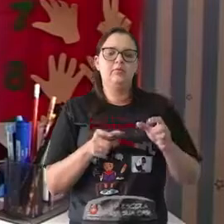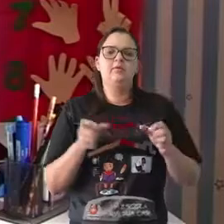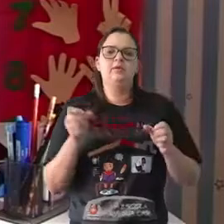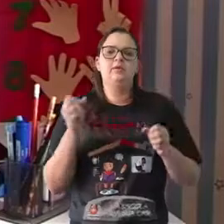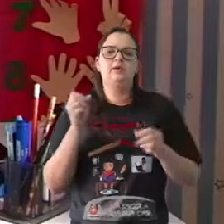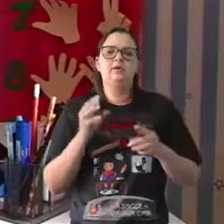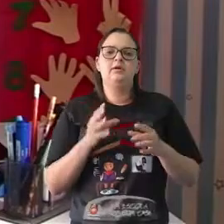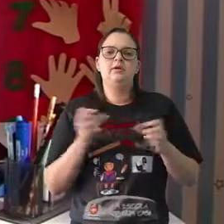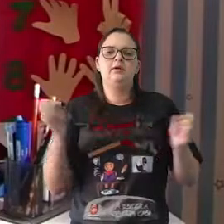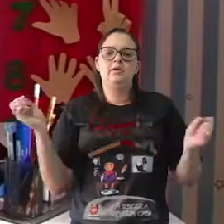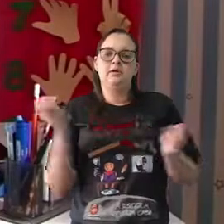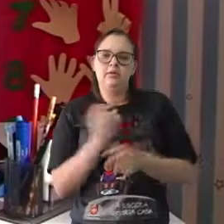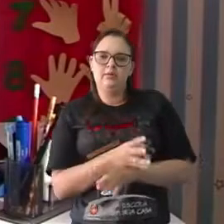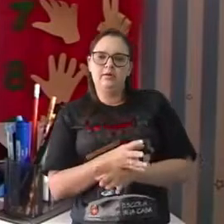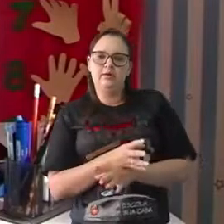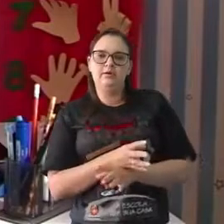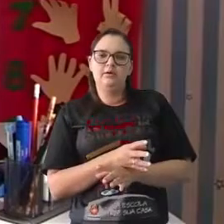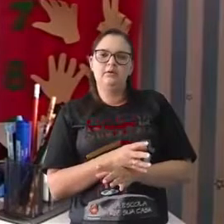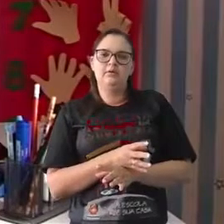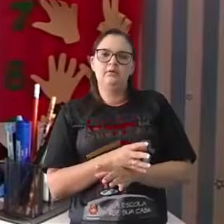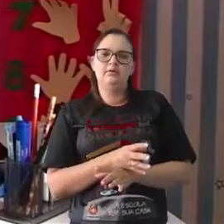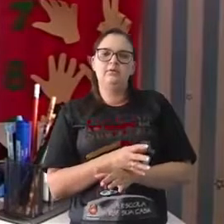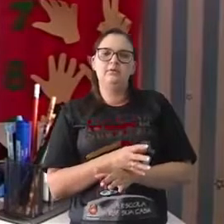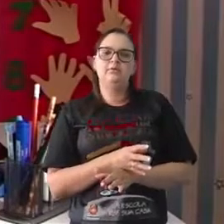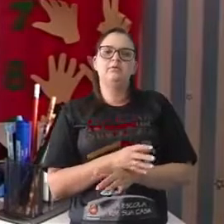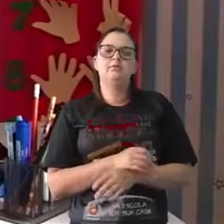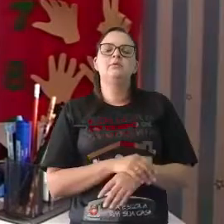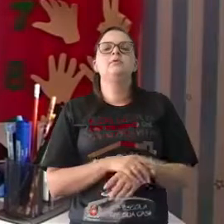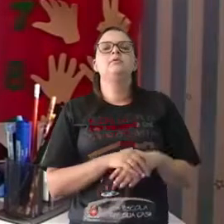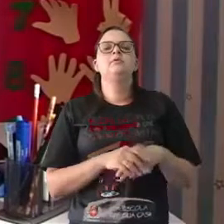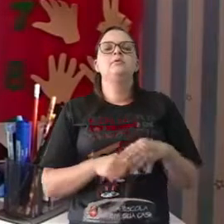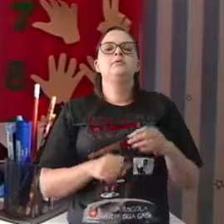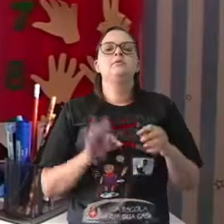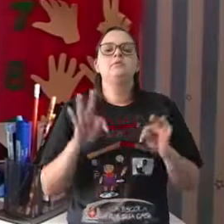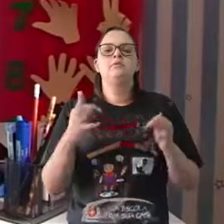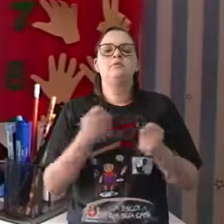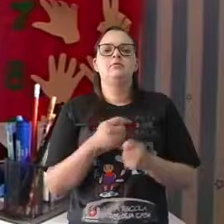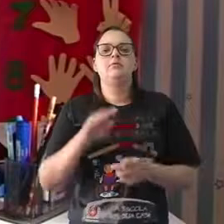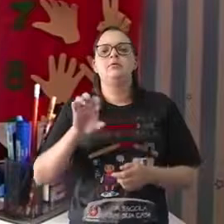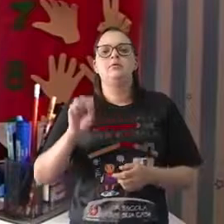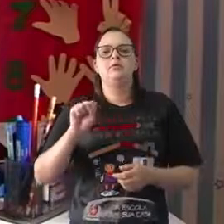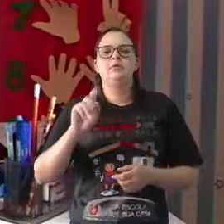dessa glândula, desse poro, para que ocorra